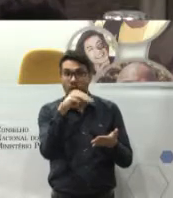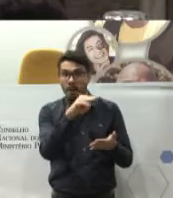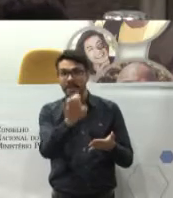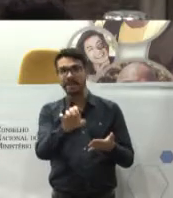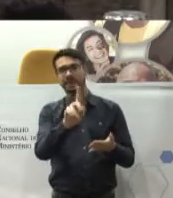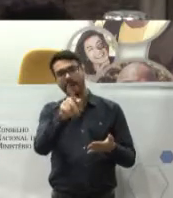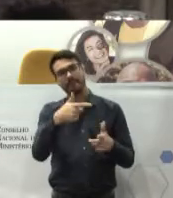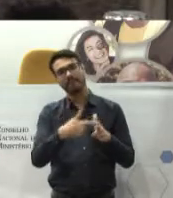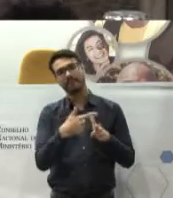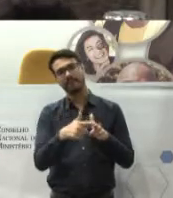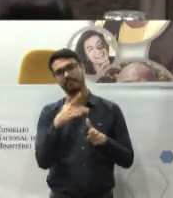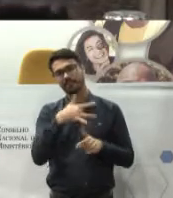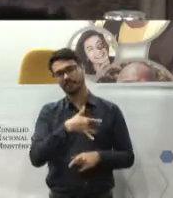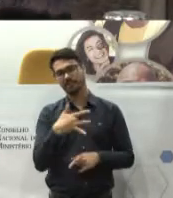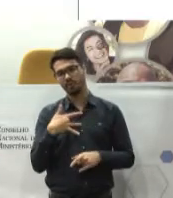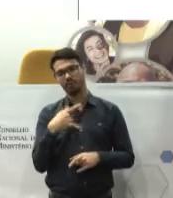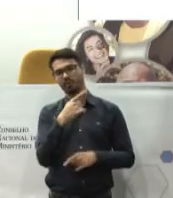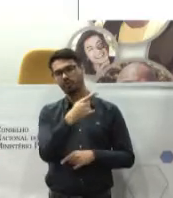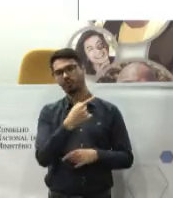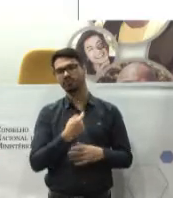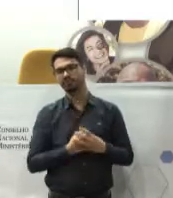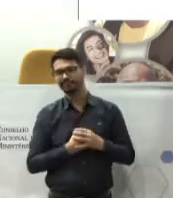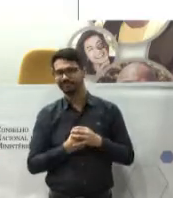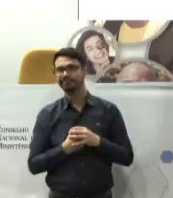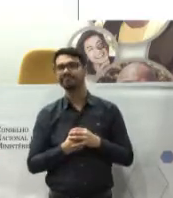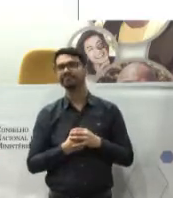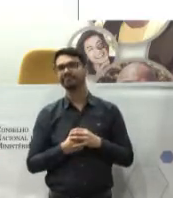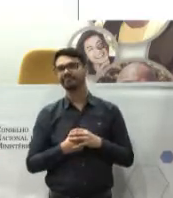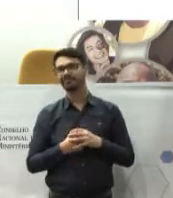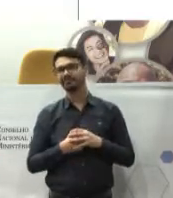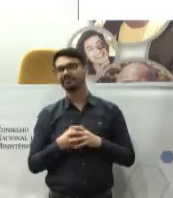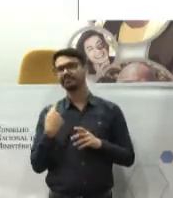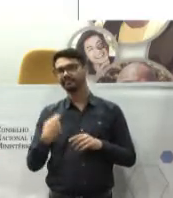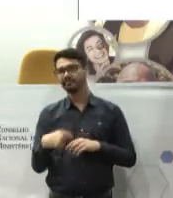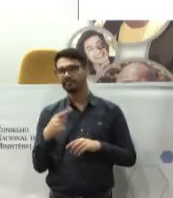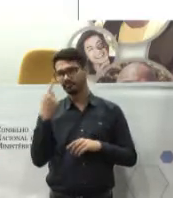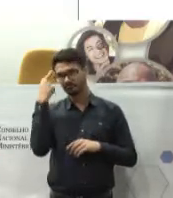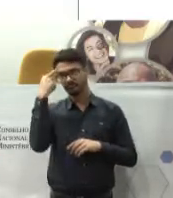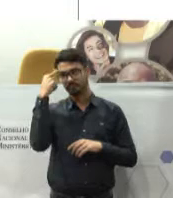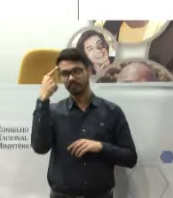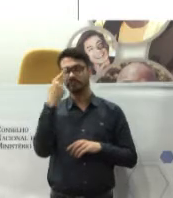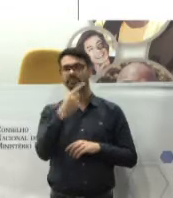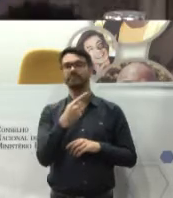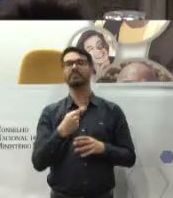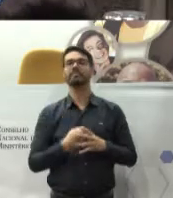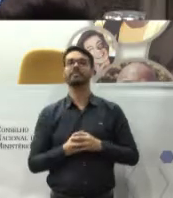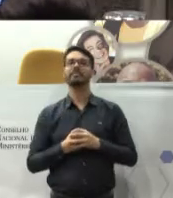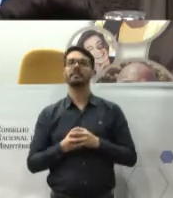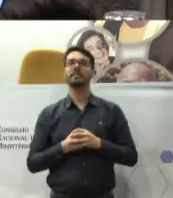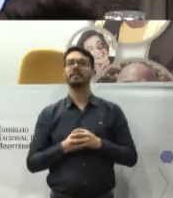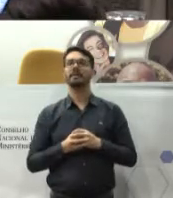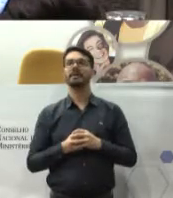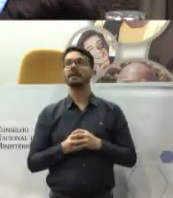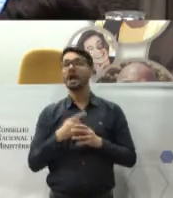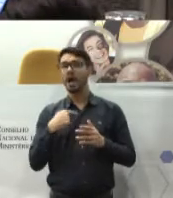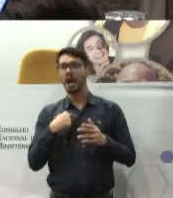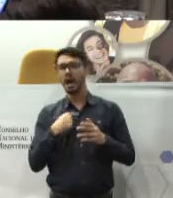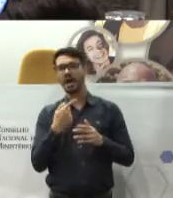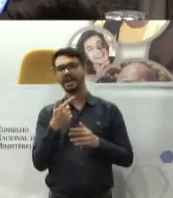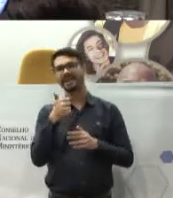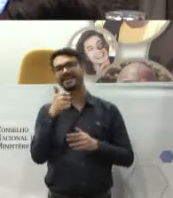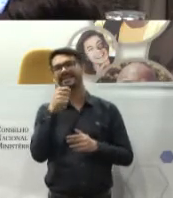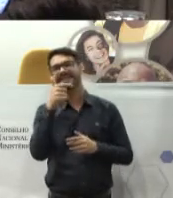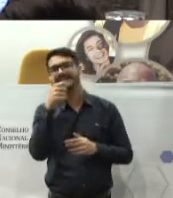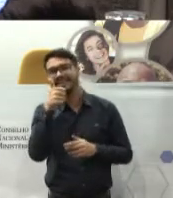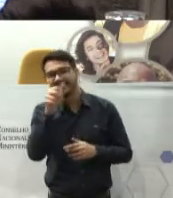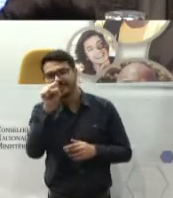e é uma doença. Né? E é nisso que a gente tem que pensar. E meus últimos 15